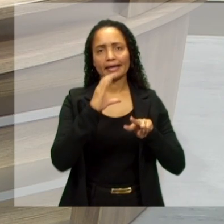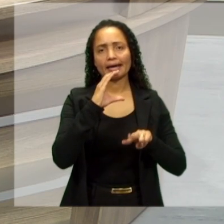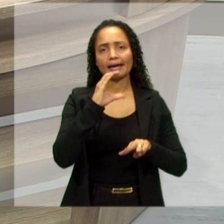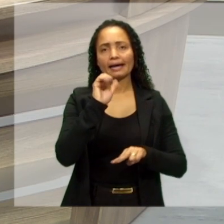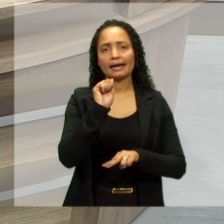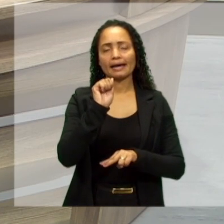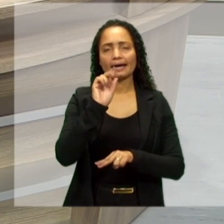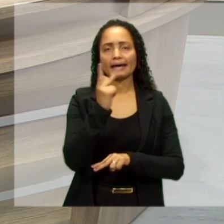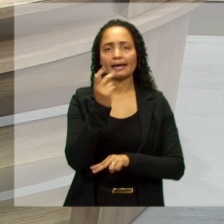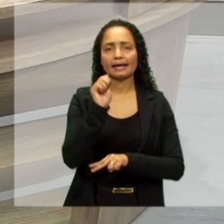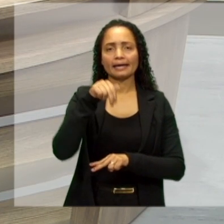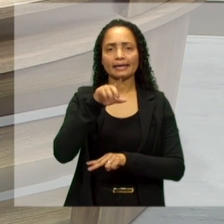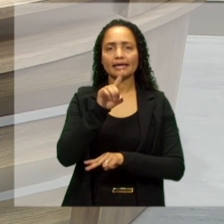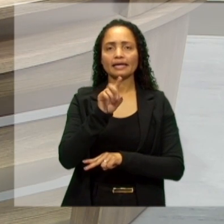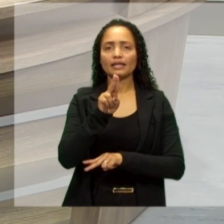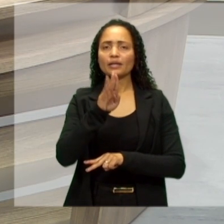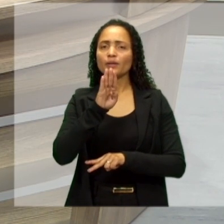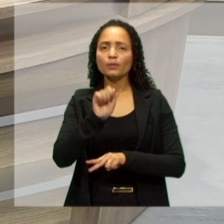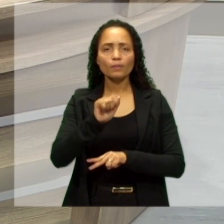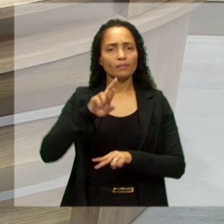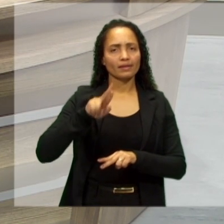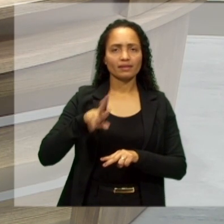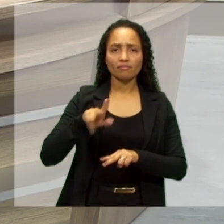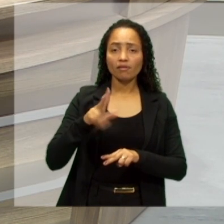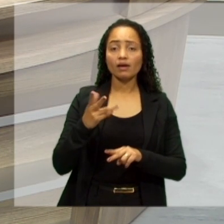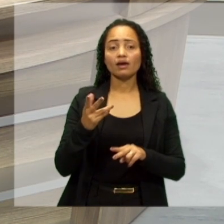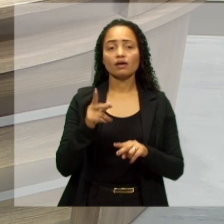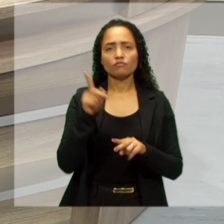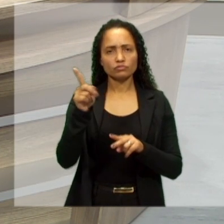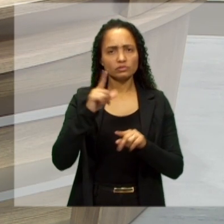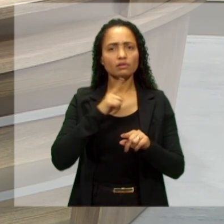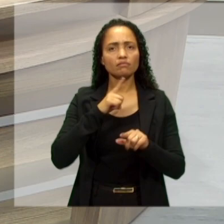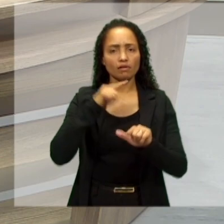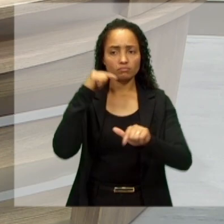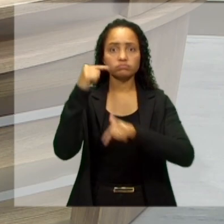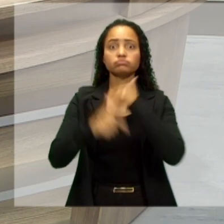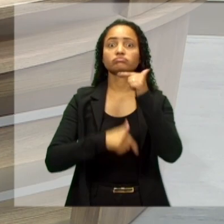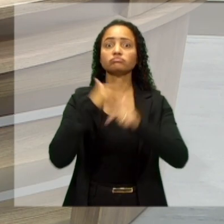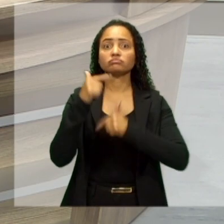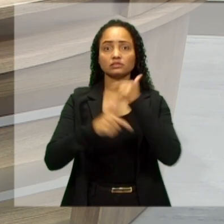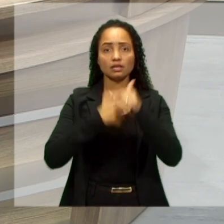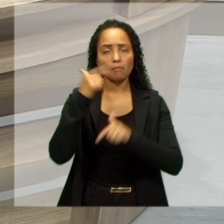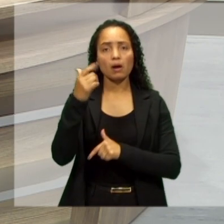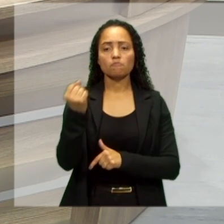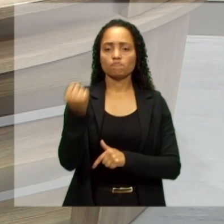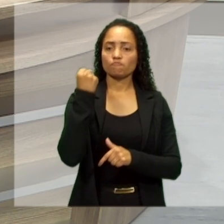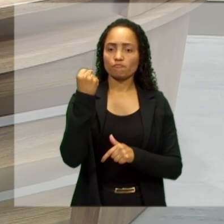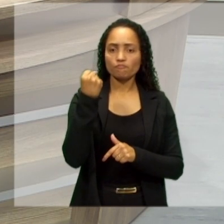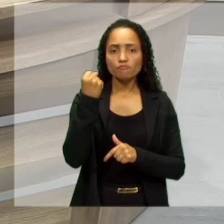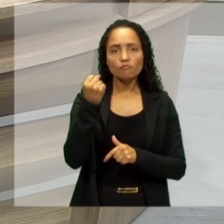né? Mas na verdade não, né? Vocês têm uma atuação muito forte